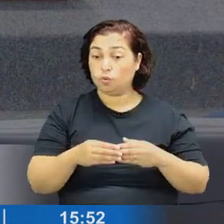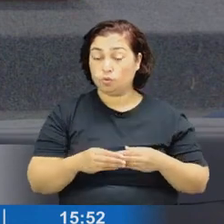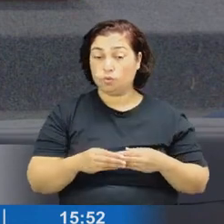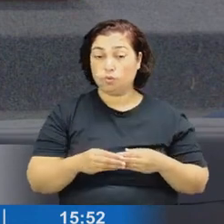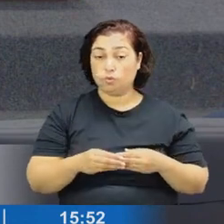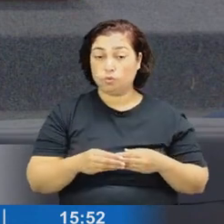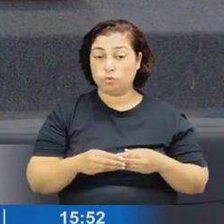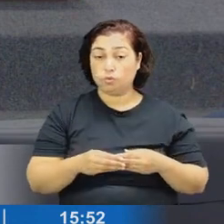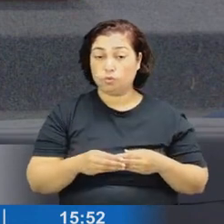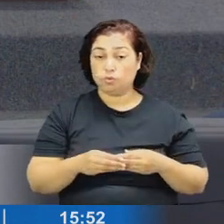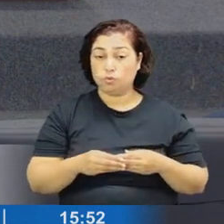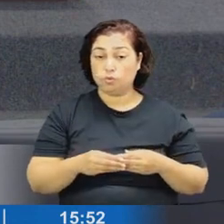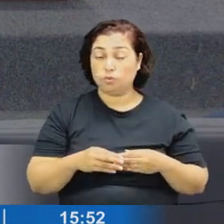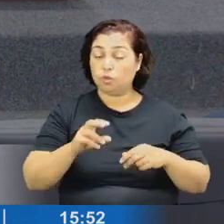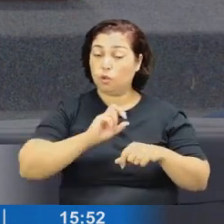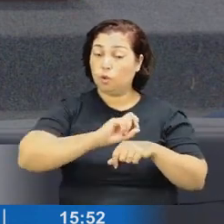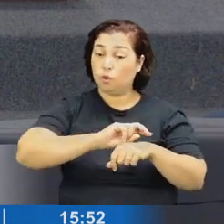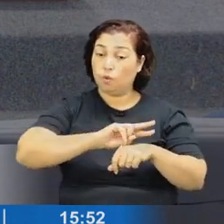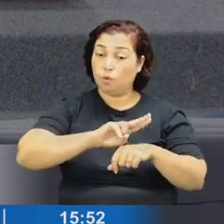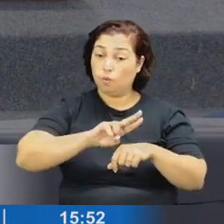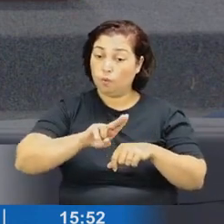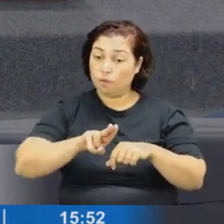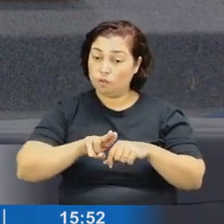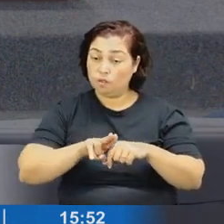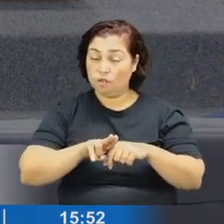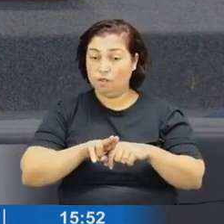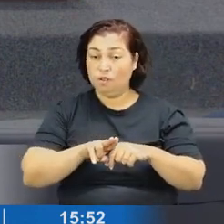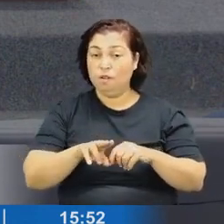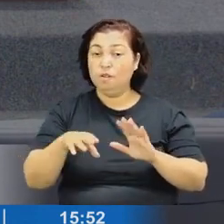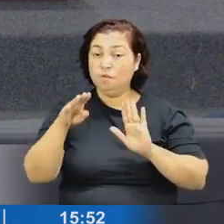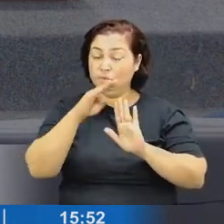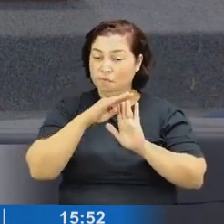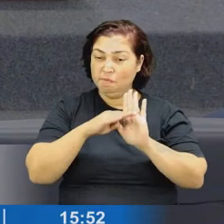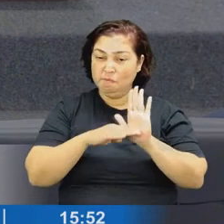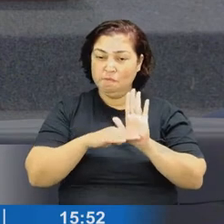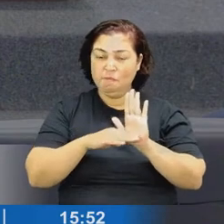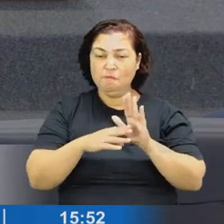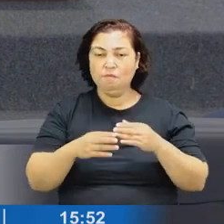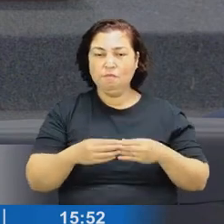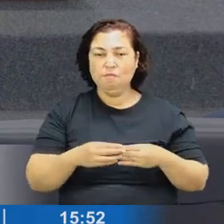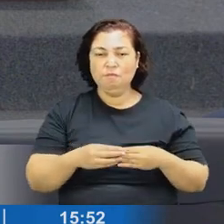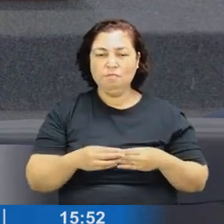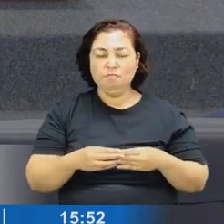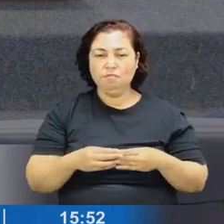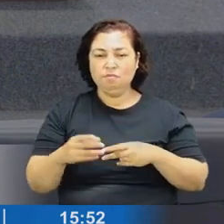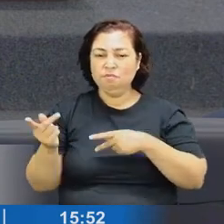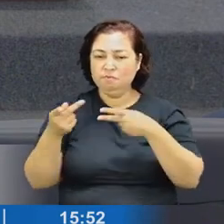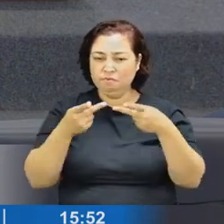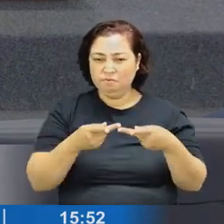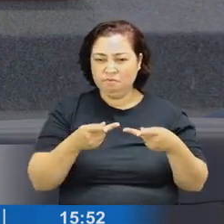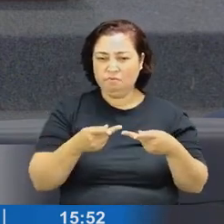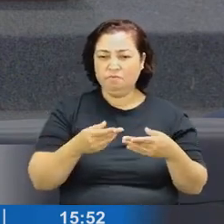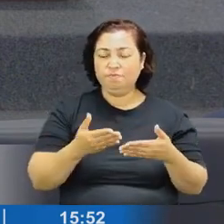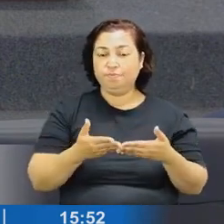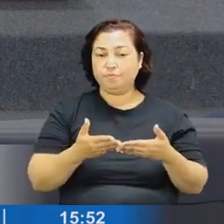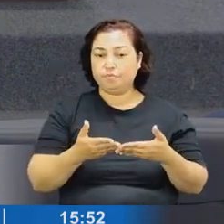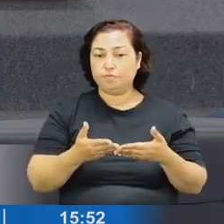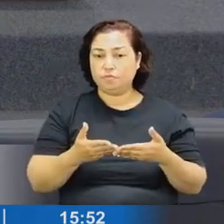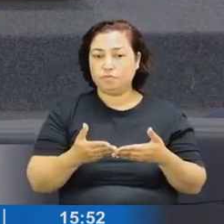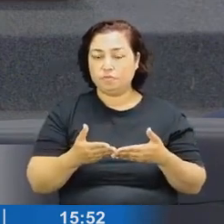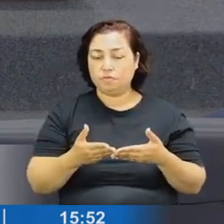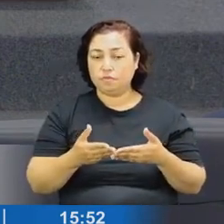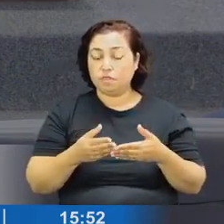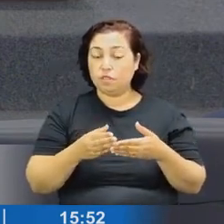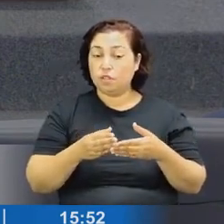acho que eu falei essa primeira teve vários várias reverberações é uma visita ela tem que virar Carrossel